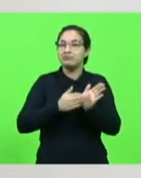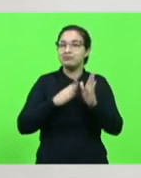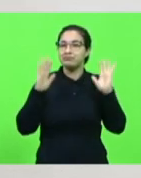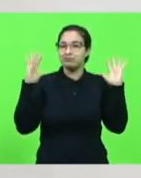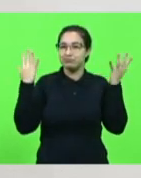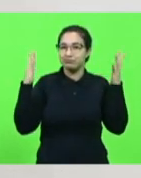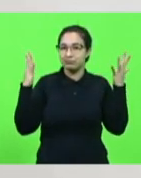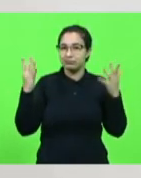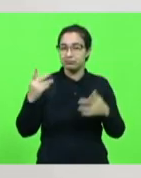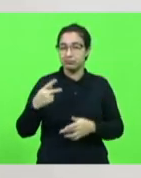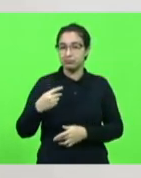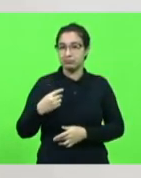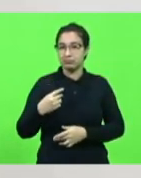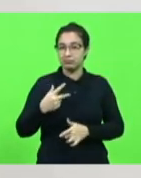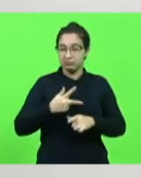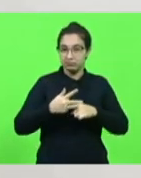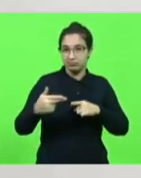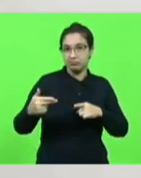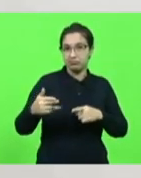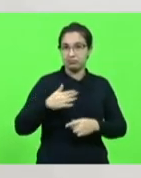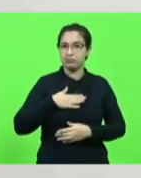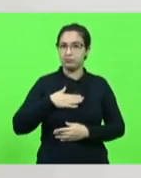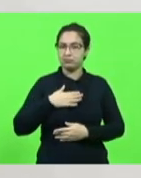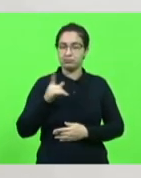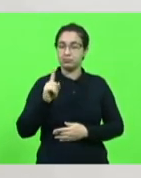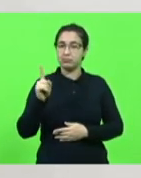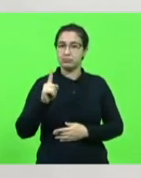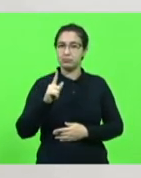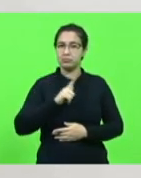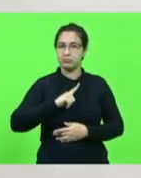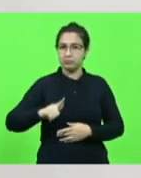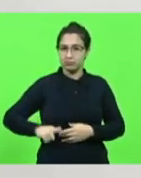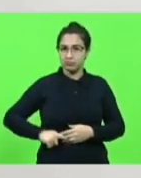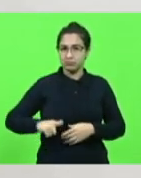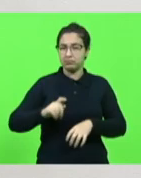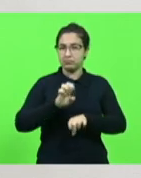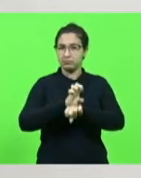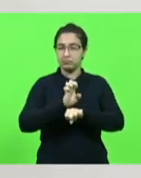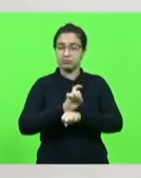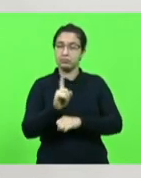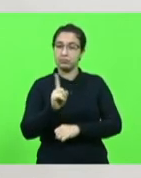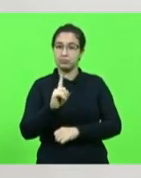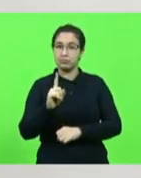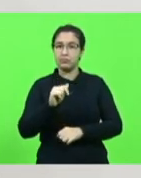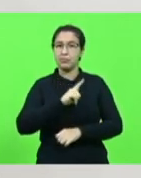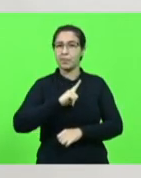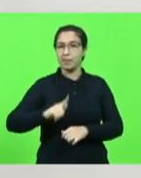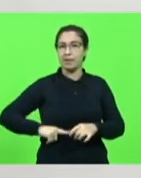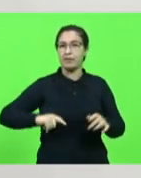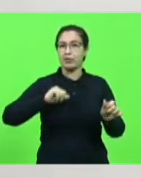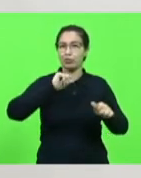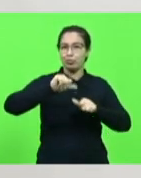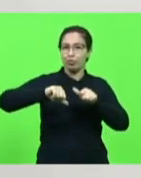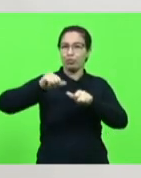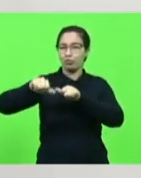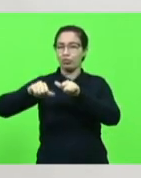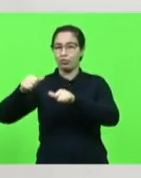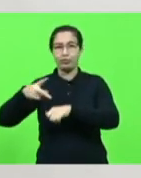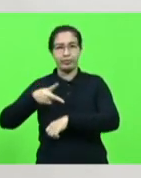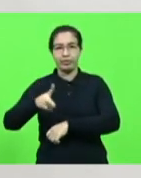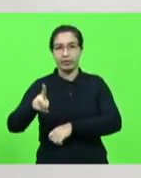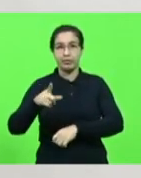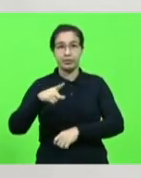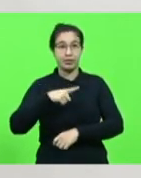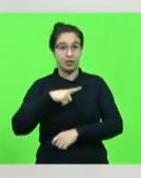minha, não é do governo catarinense, porque isso é transitório, o governo é transitório, o parlamento é transitório, eu não sou deputado, eu